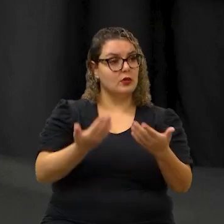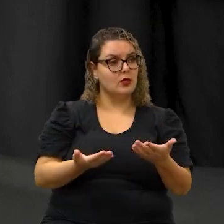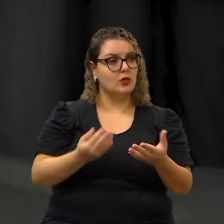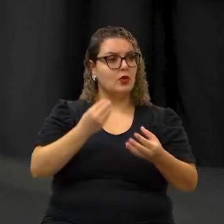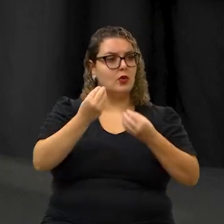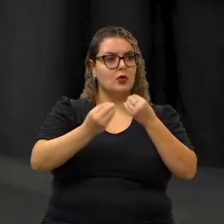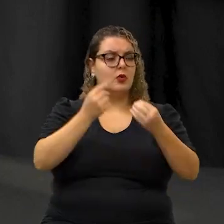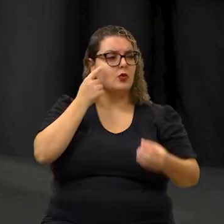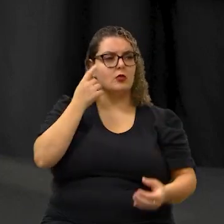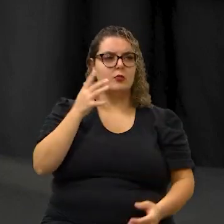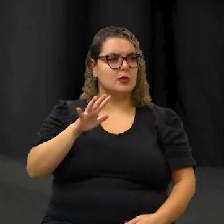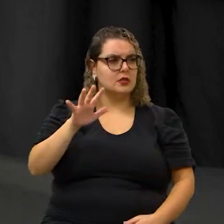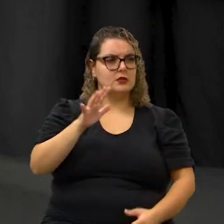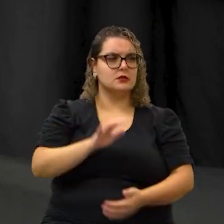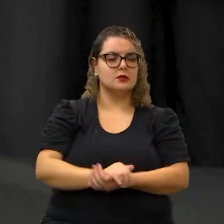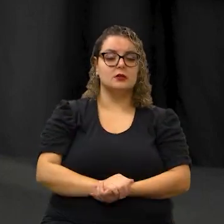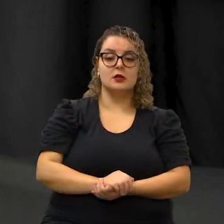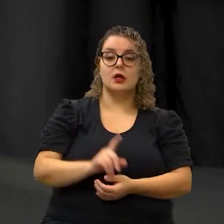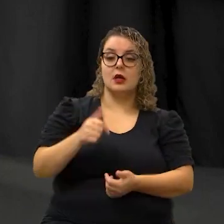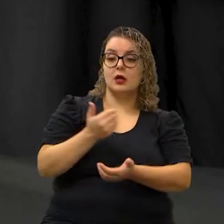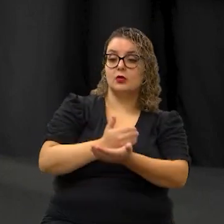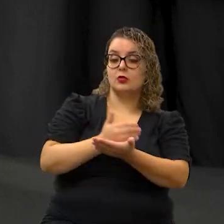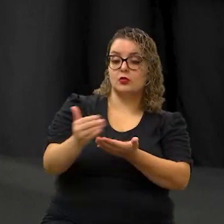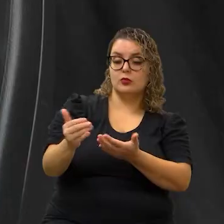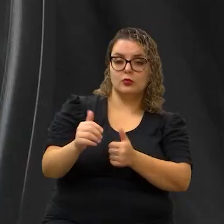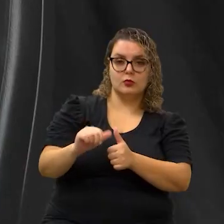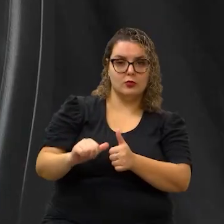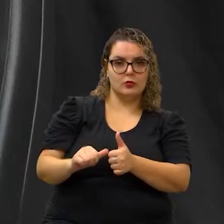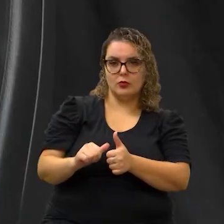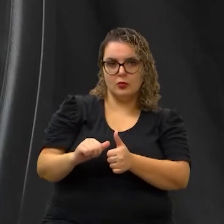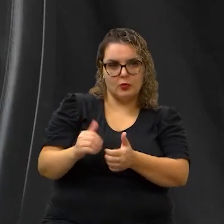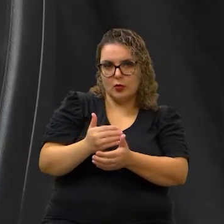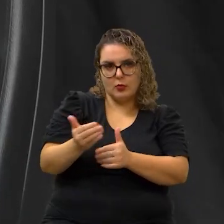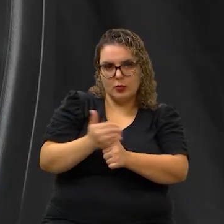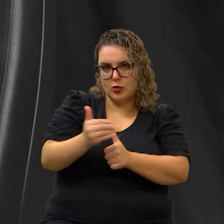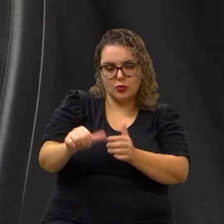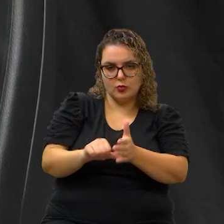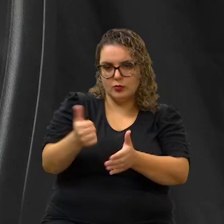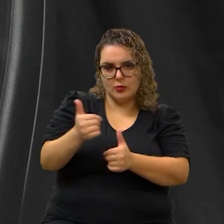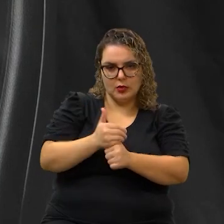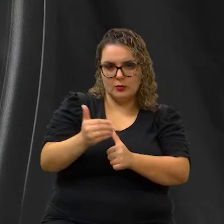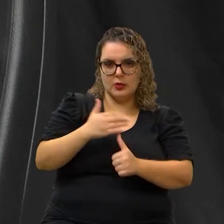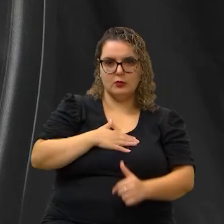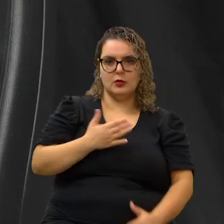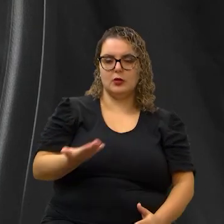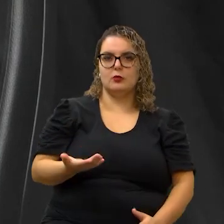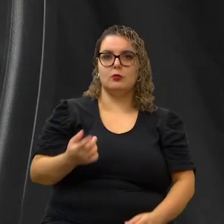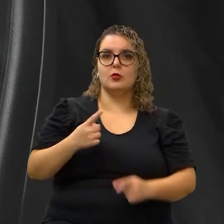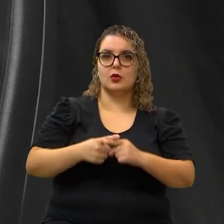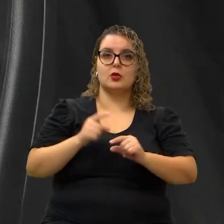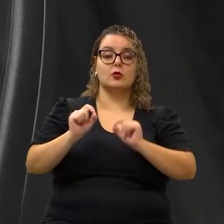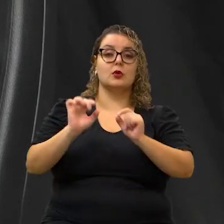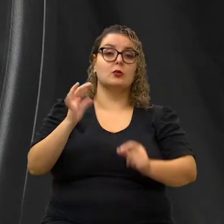eventos esportivos. Como que surgiu essa ideia? Foi logo no meu primeiro mandato, porque o que acontece?